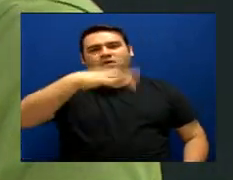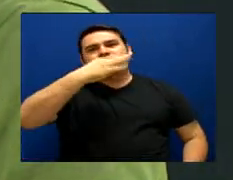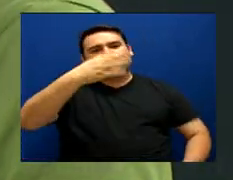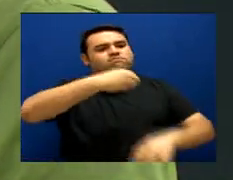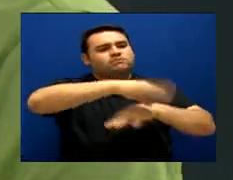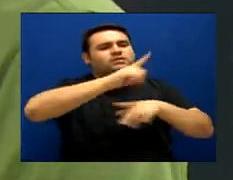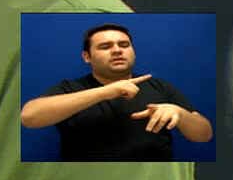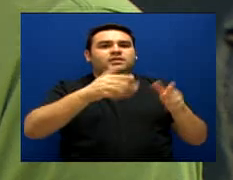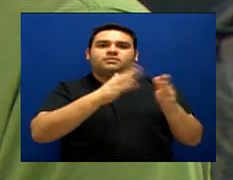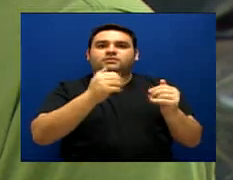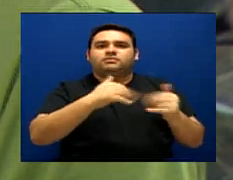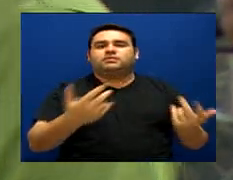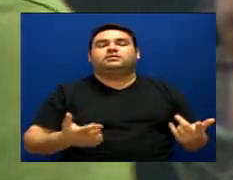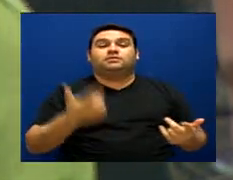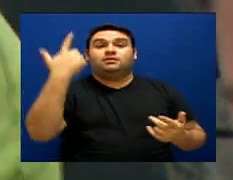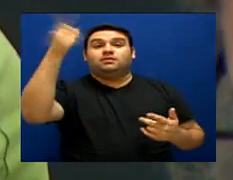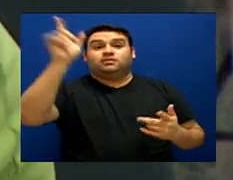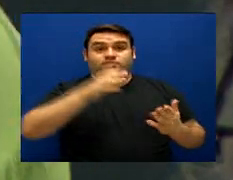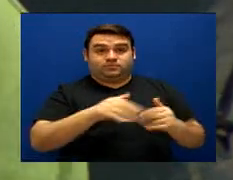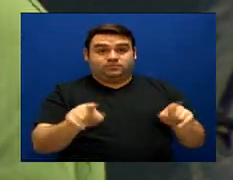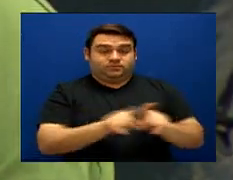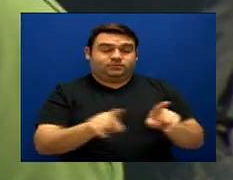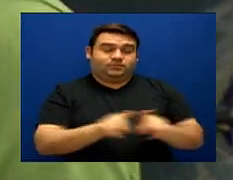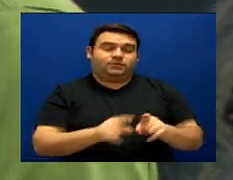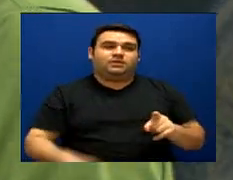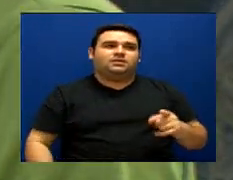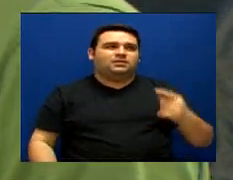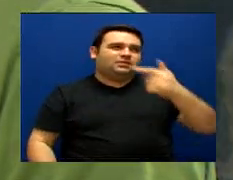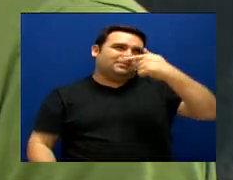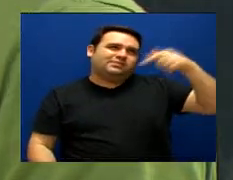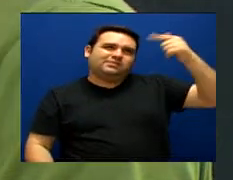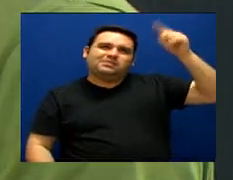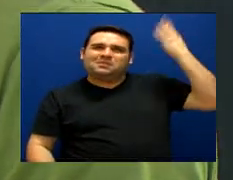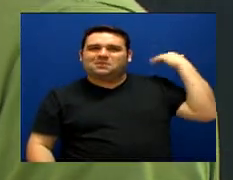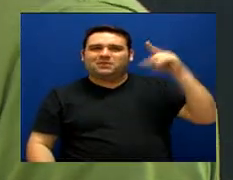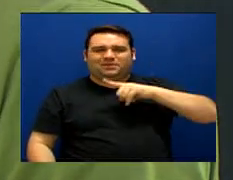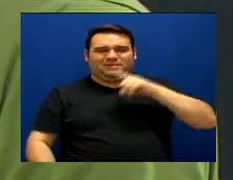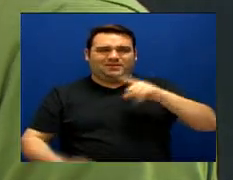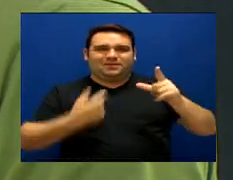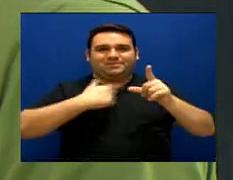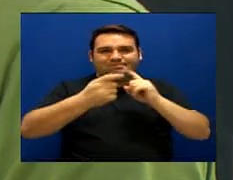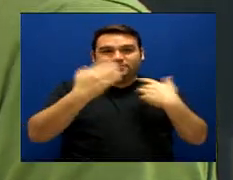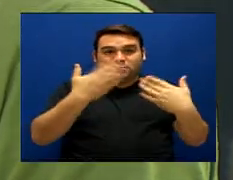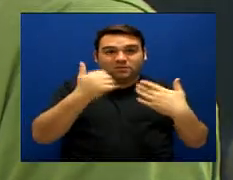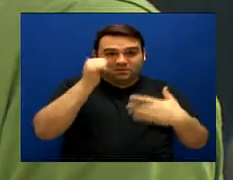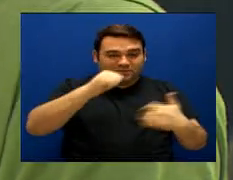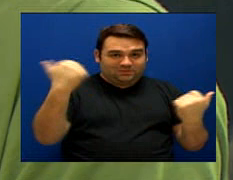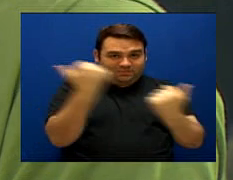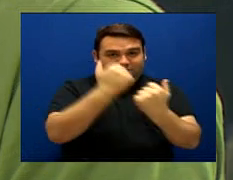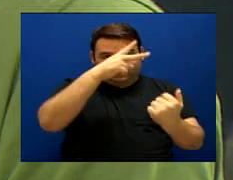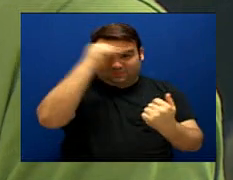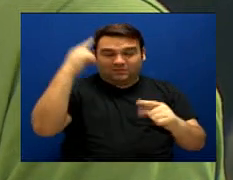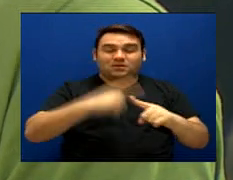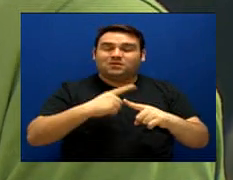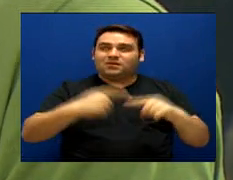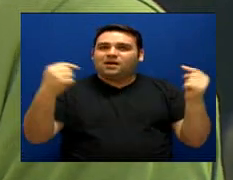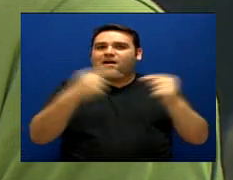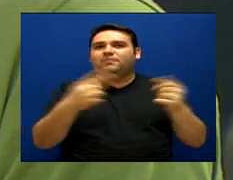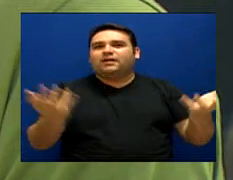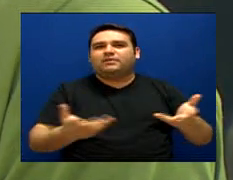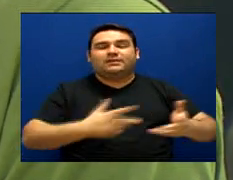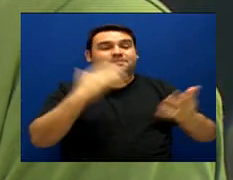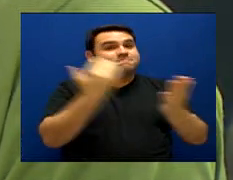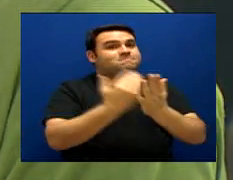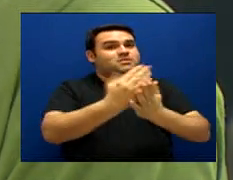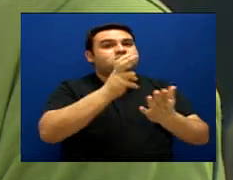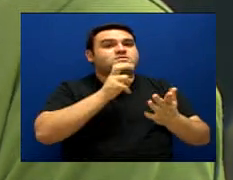vocês estejam cobrando. E a outra cobrança minha, há duas semanas atrás, eu estive reunida com a vice-prefeita, justamente no caso que mais